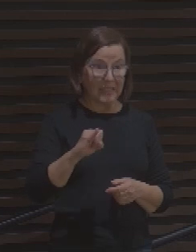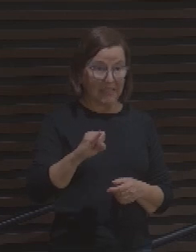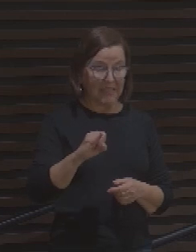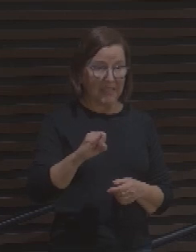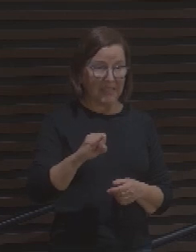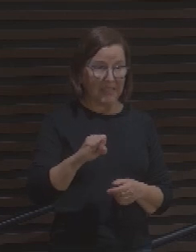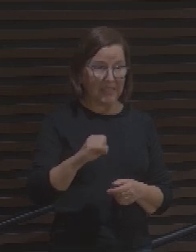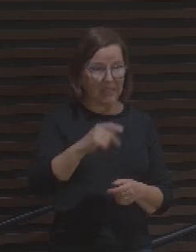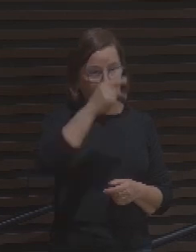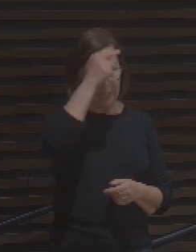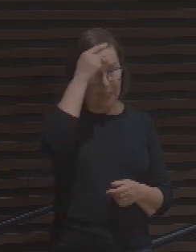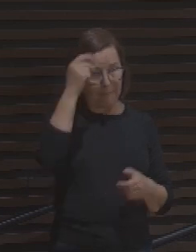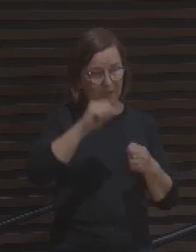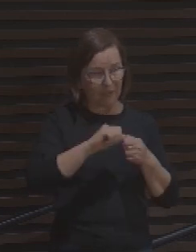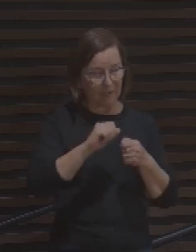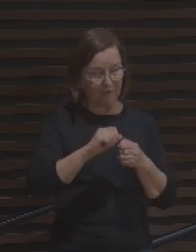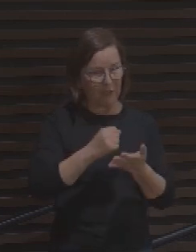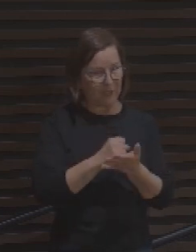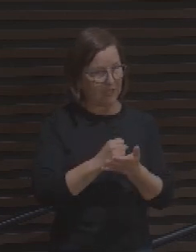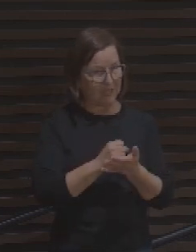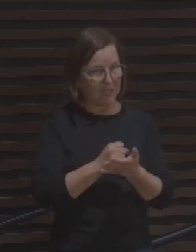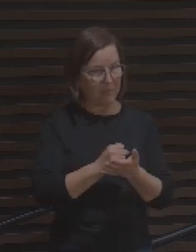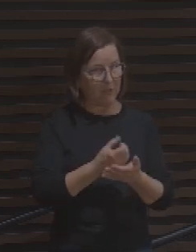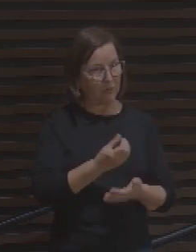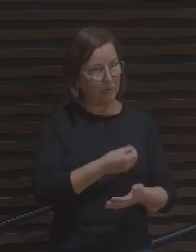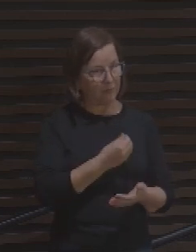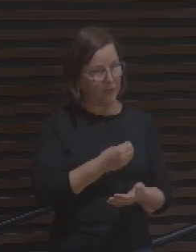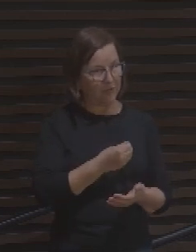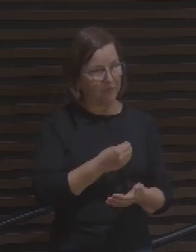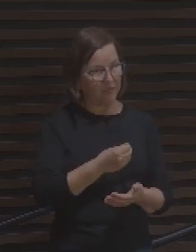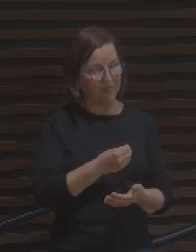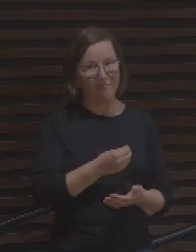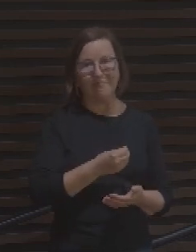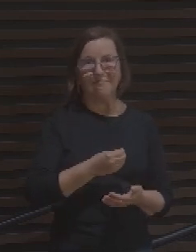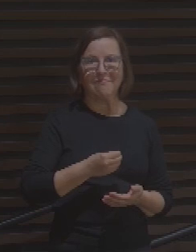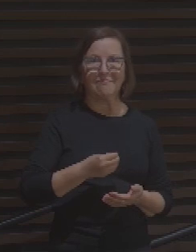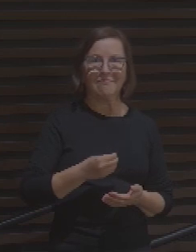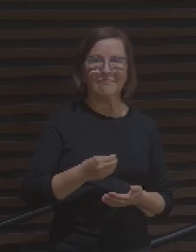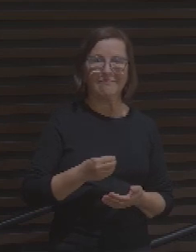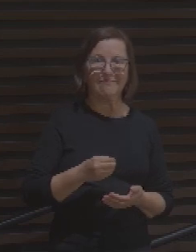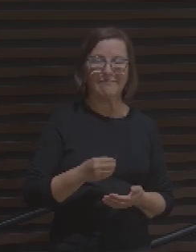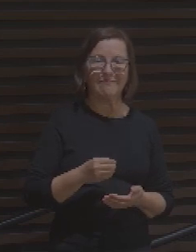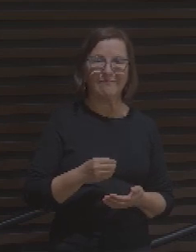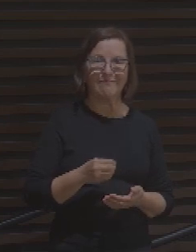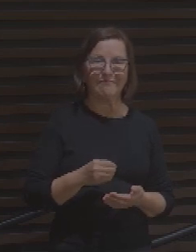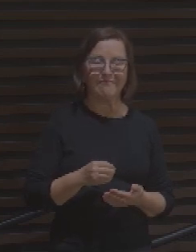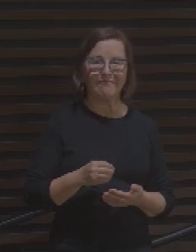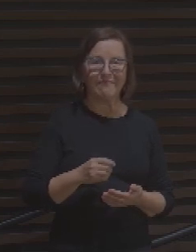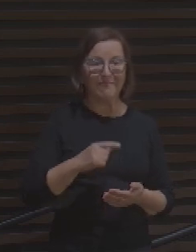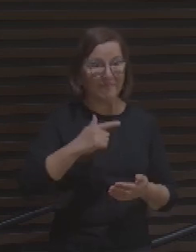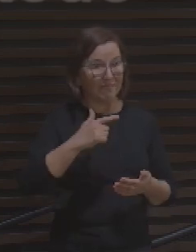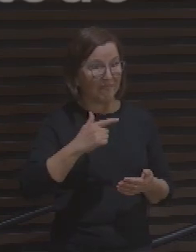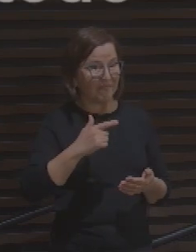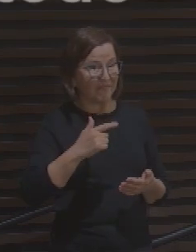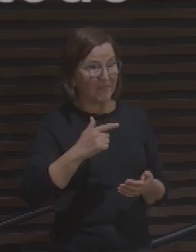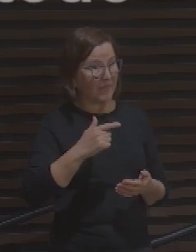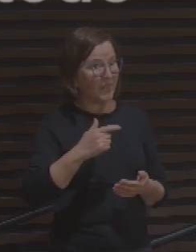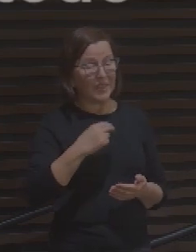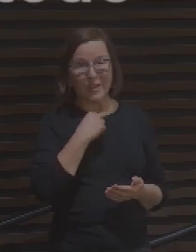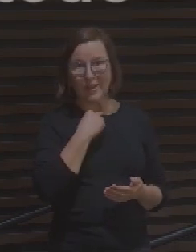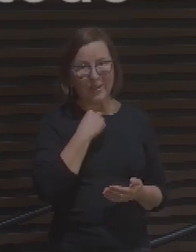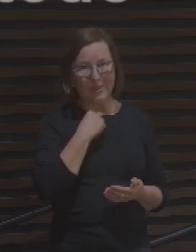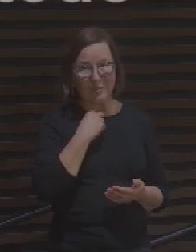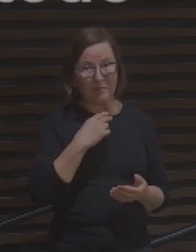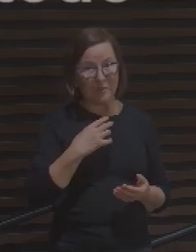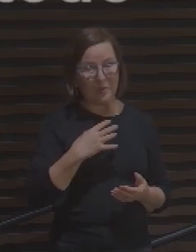testador. Pelo que nem a primeira aliança foi sancionada sem sangue.